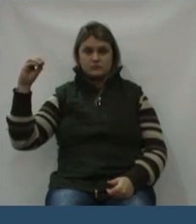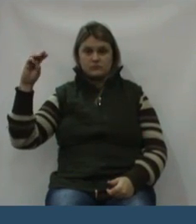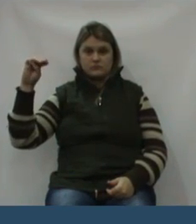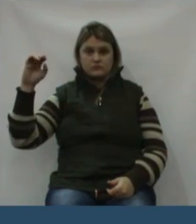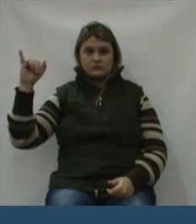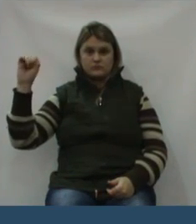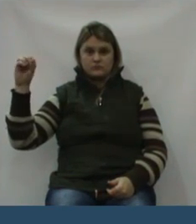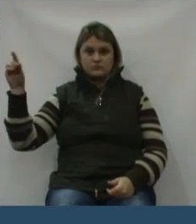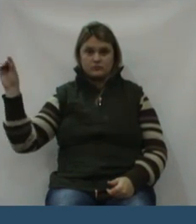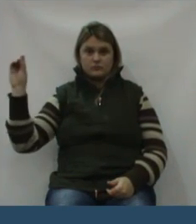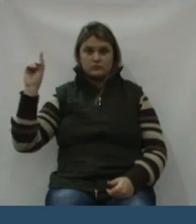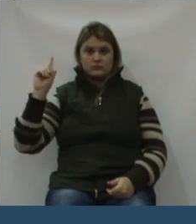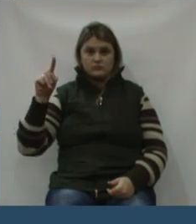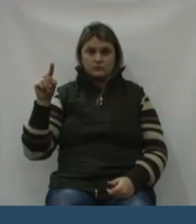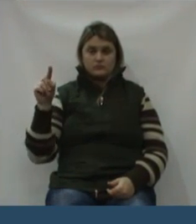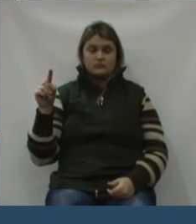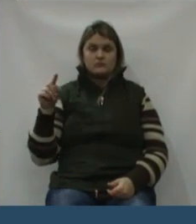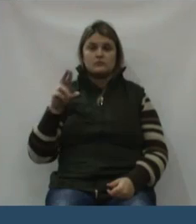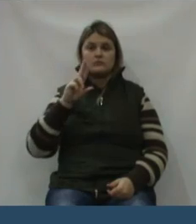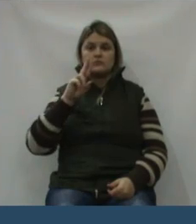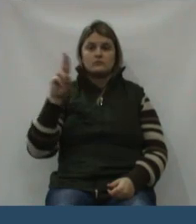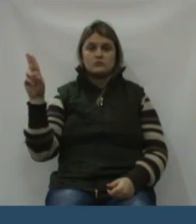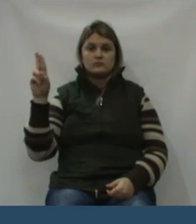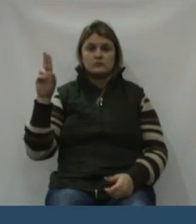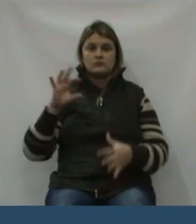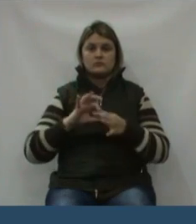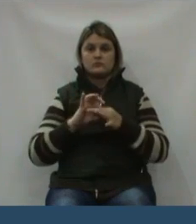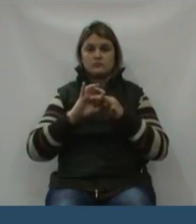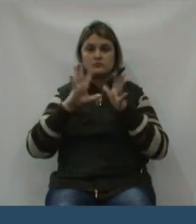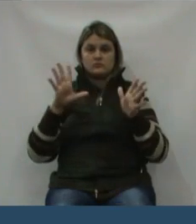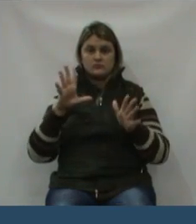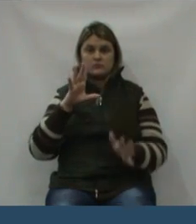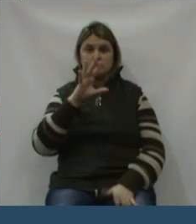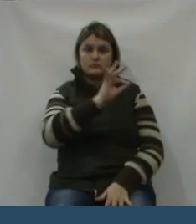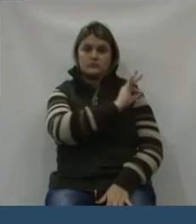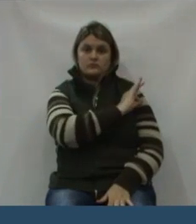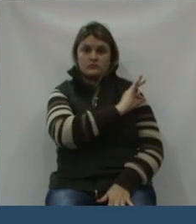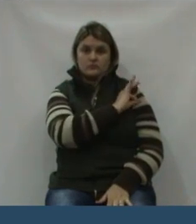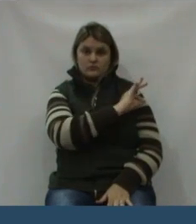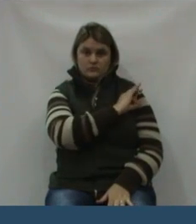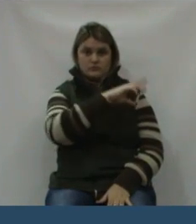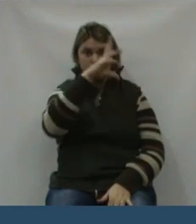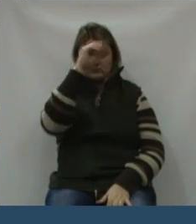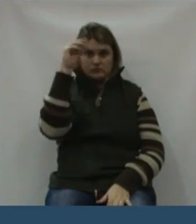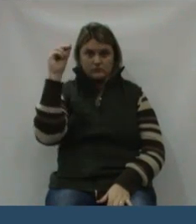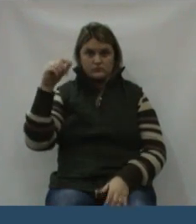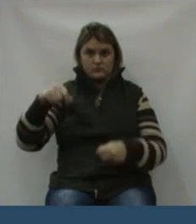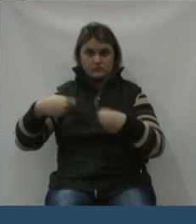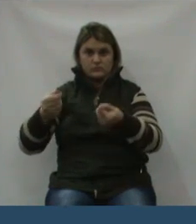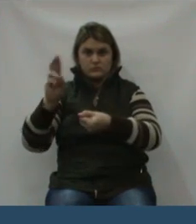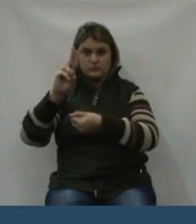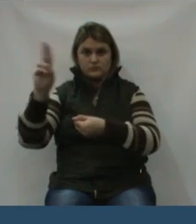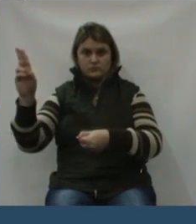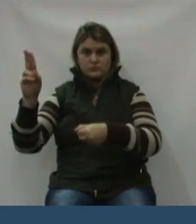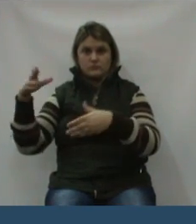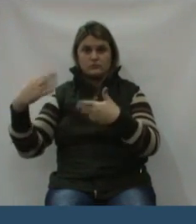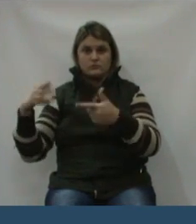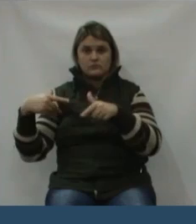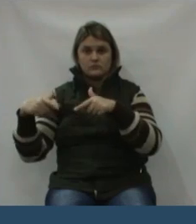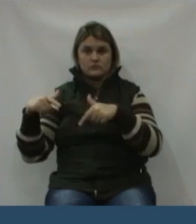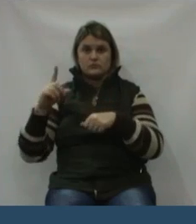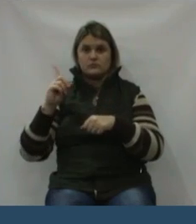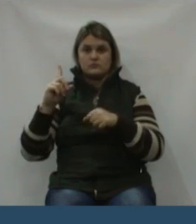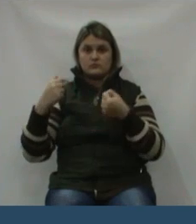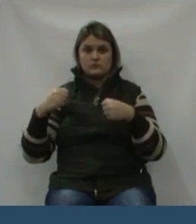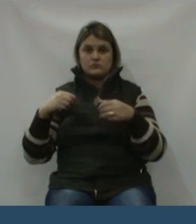comissão são aqueles nomeados livremente pelo prefeito municipal, independentemente ou não de